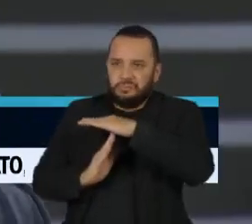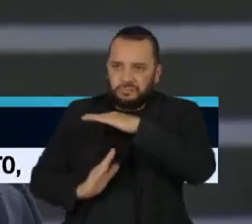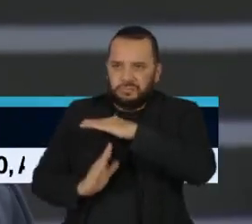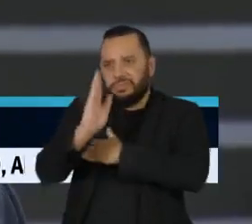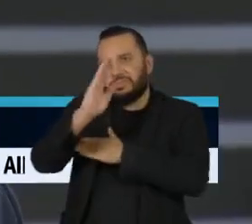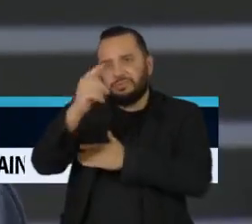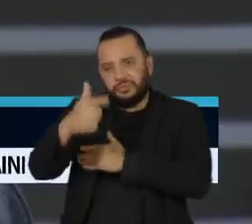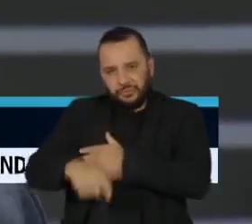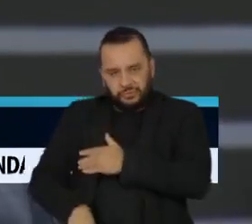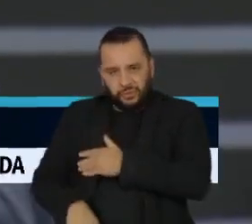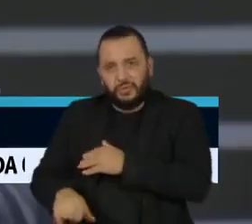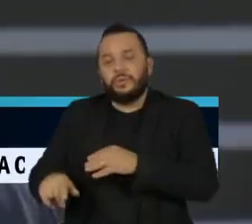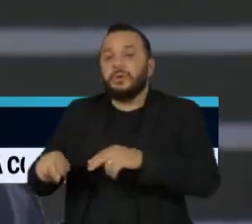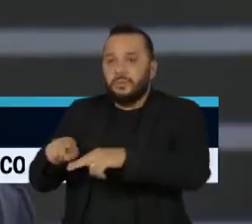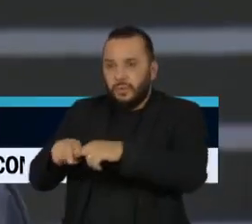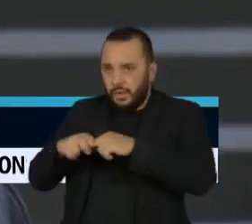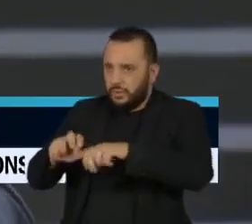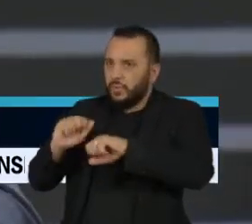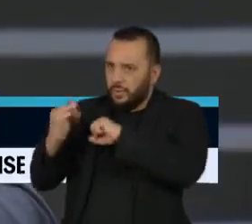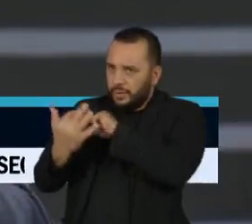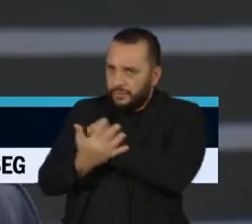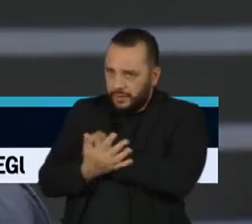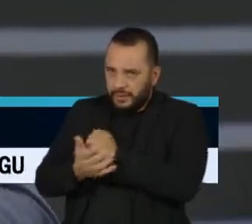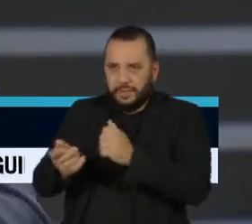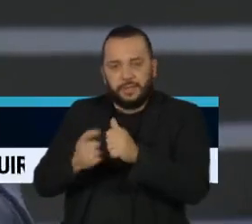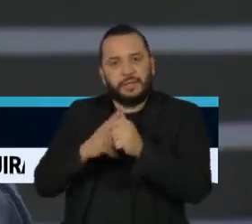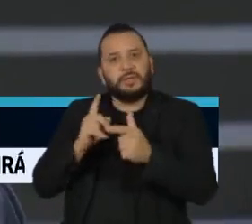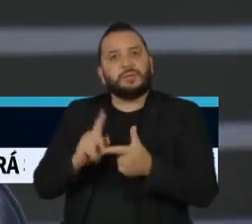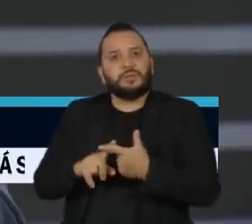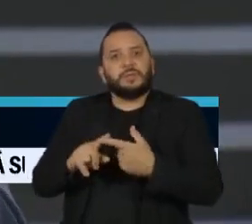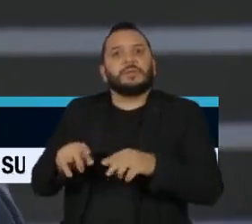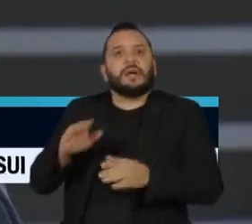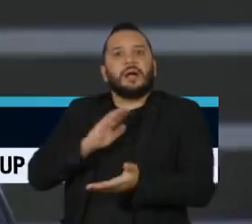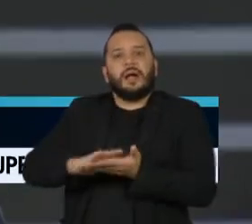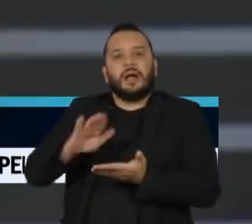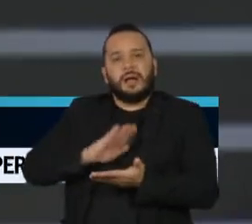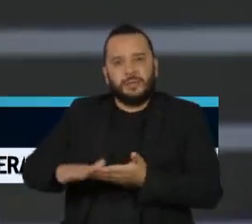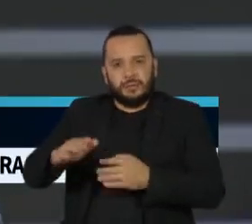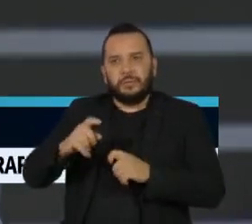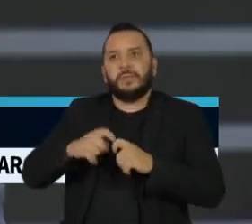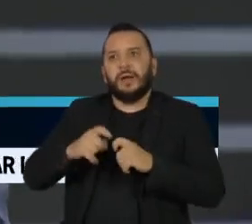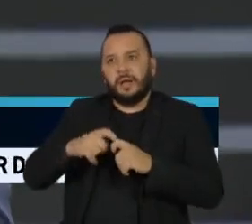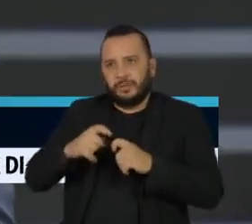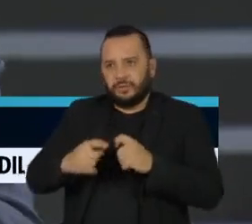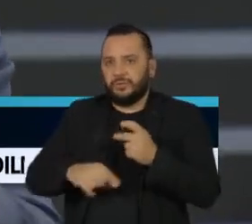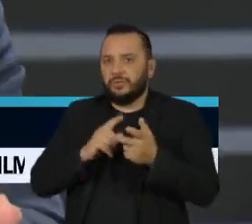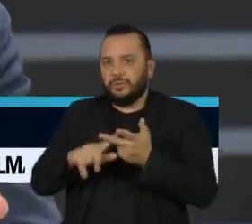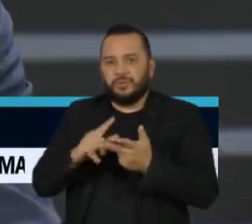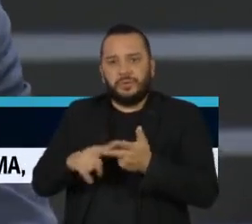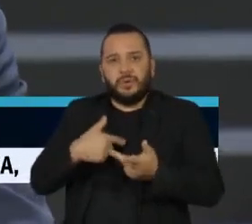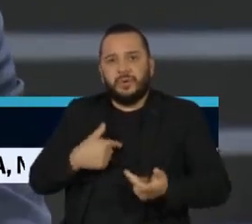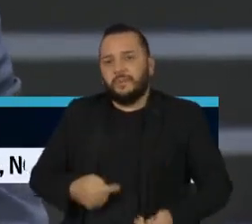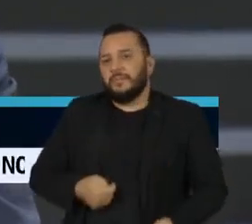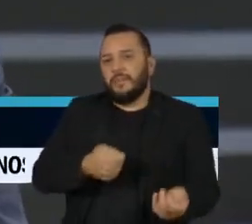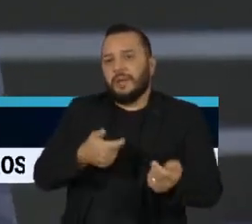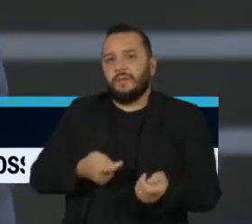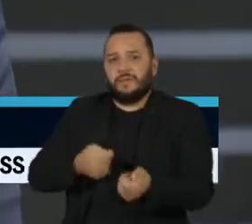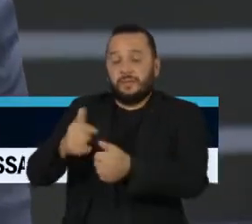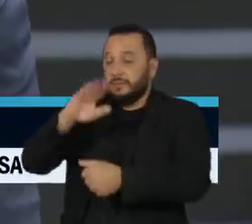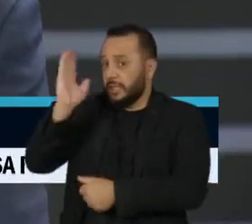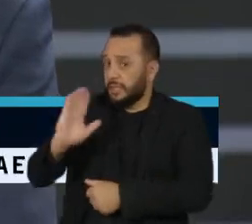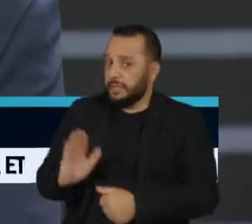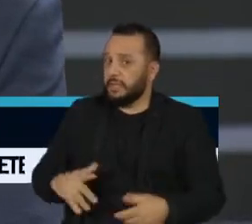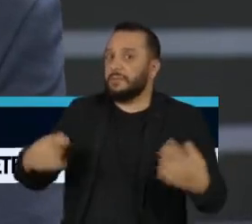grande. Depois, com os custos médicos, etc., assistenciais, o Auxílio Brasil, tudo isso foi necessário.